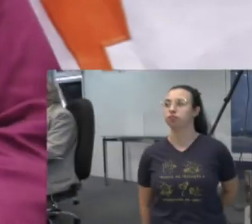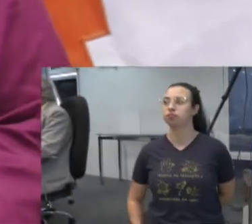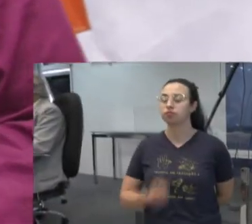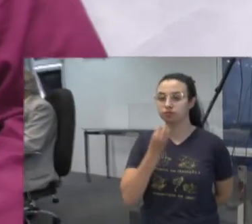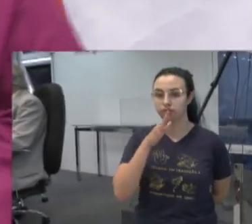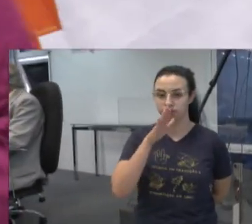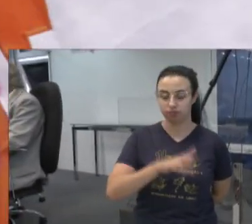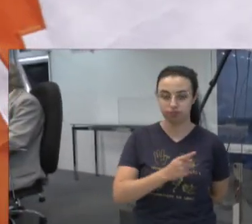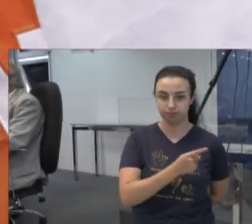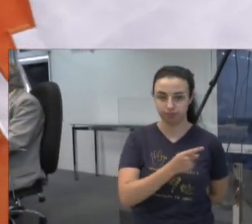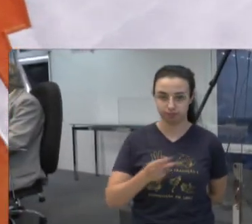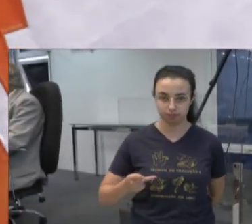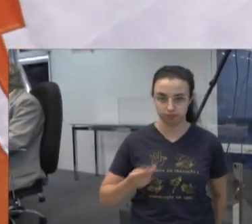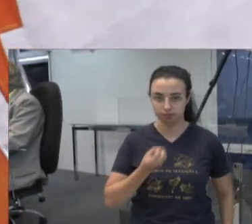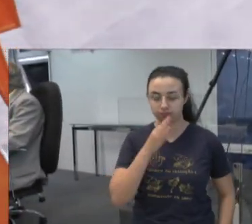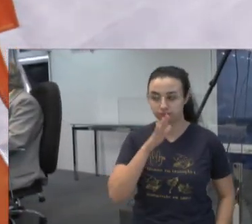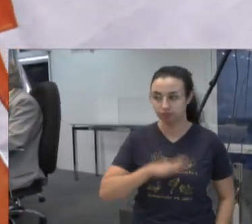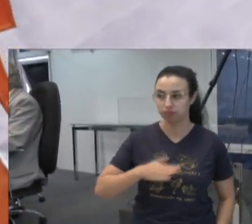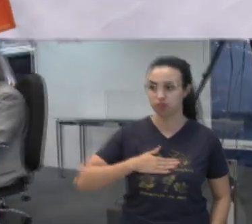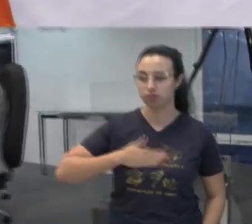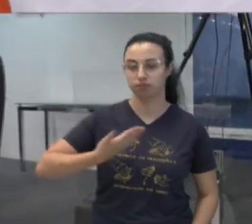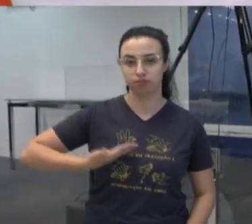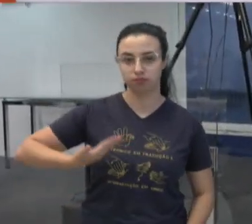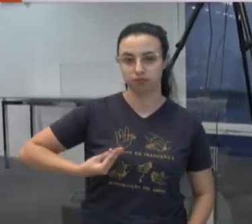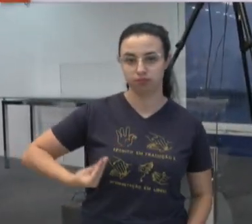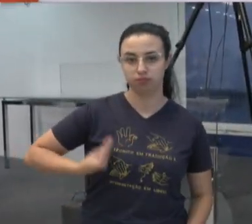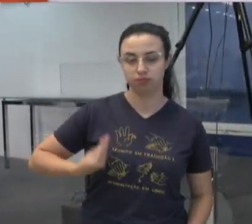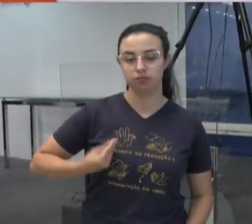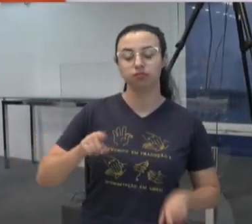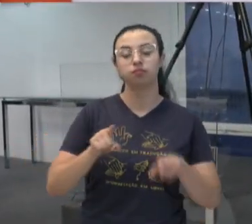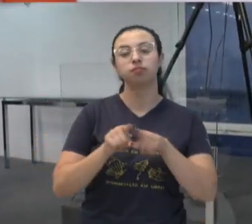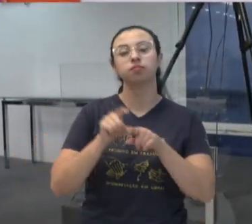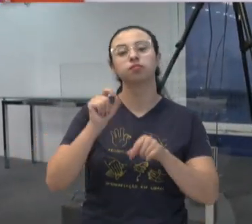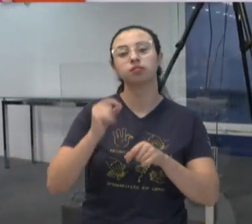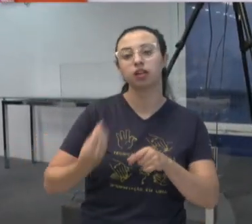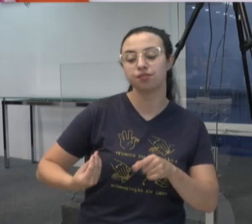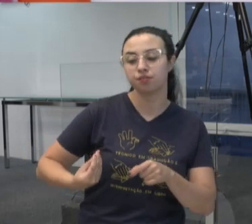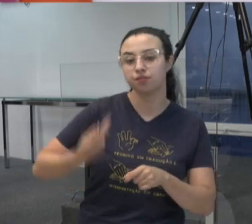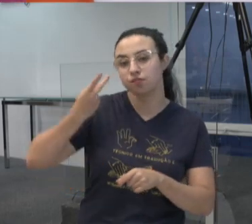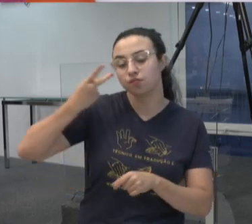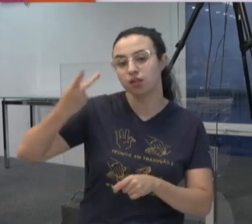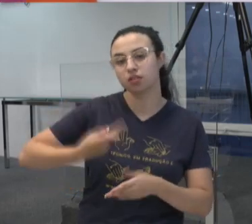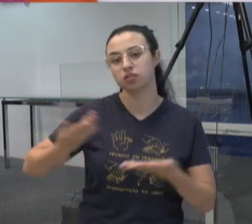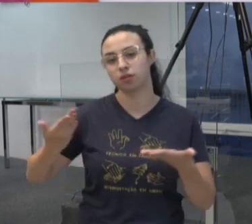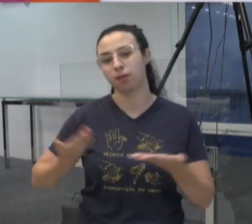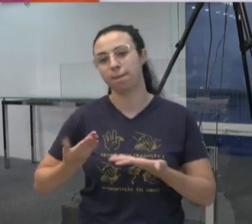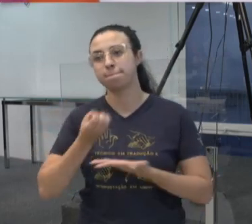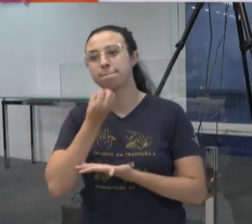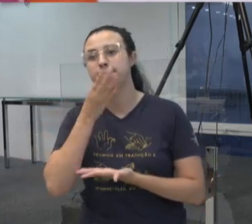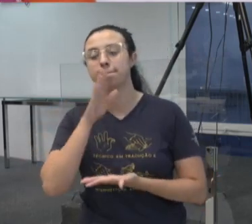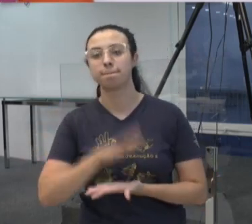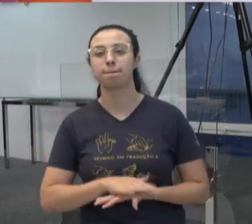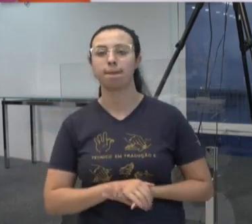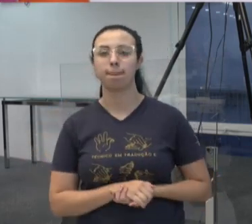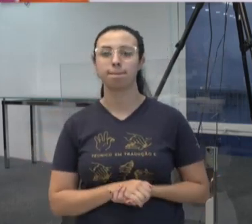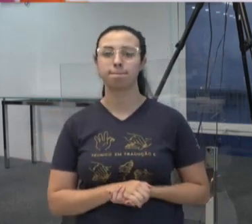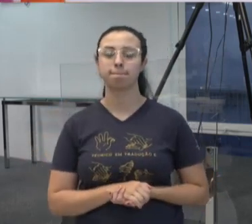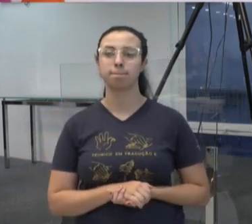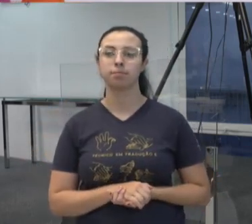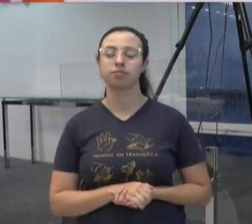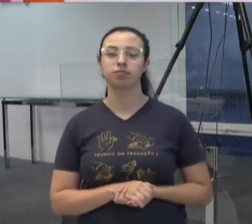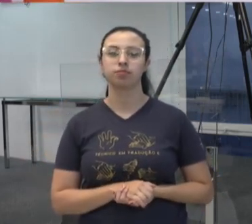Senhor Presidente, boa tarde aos meus colegas aqui presentes, boa tarde ao público que nos visita aqui em plenário, boa tarde a você de casa, que nos acompanha